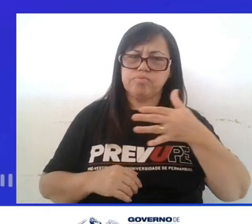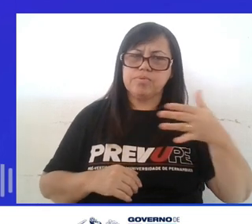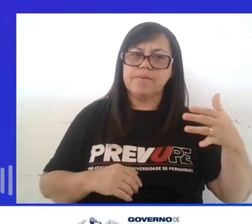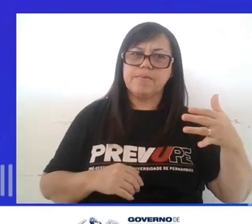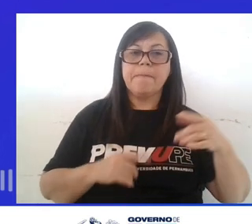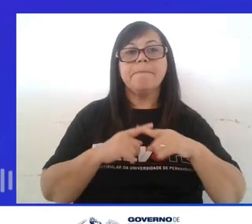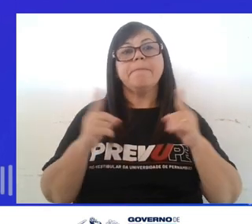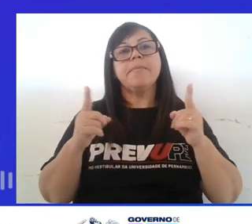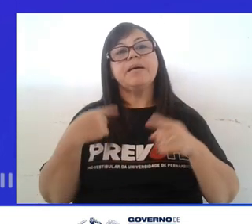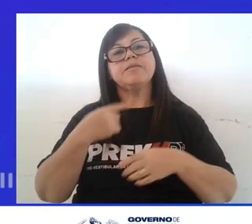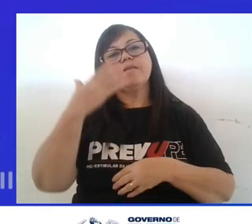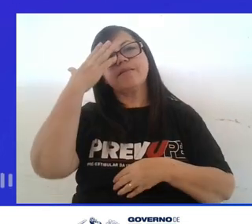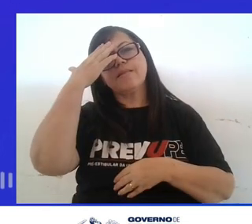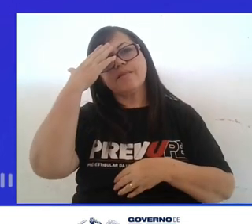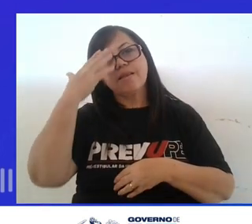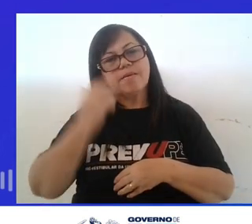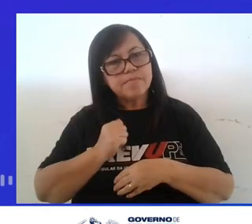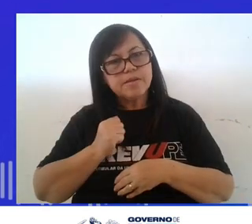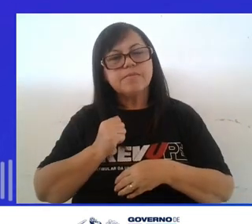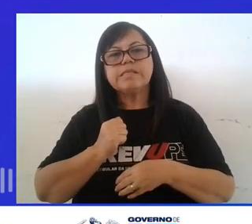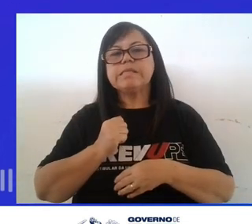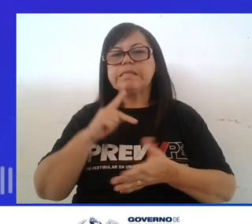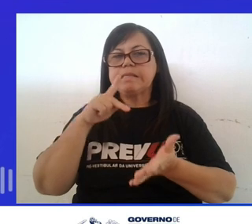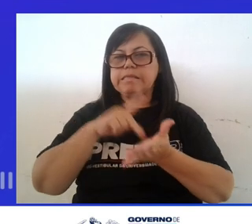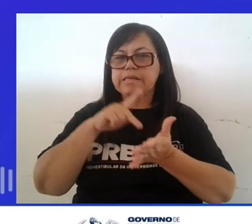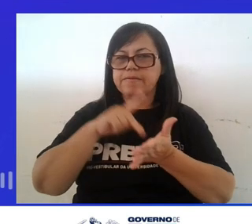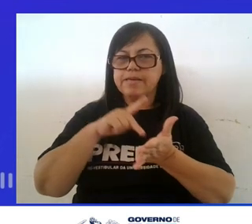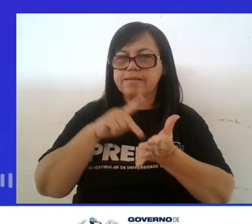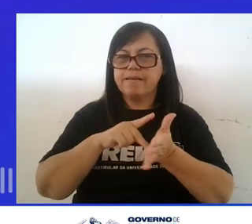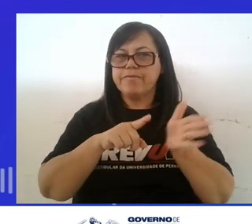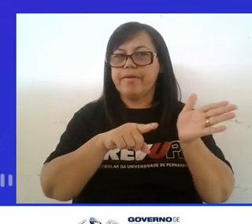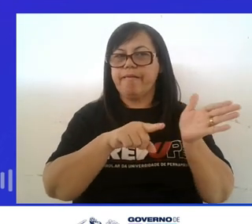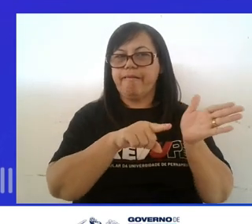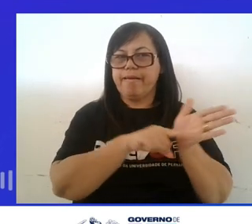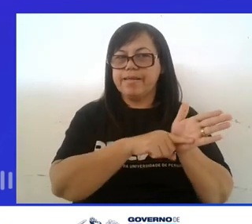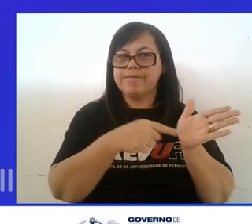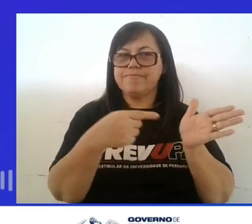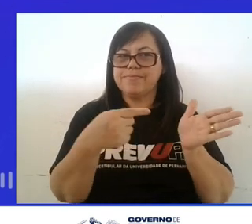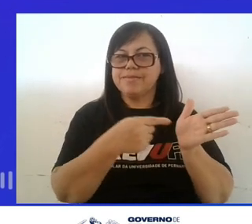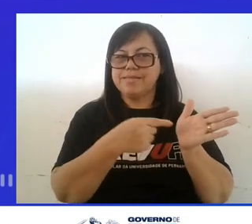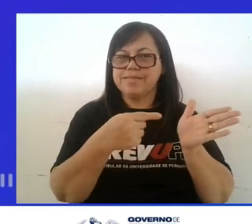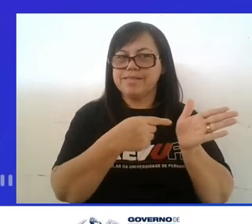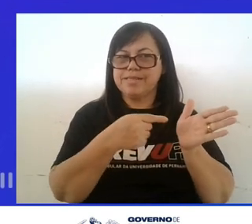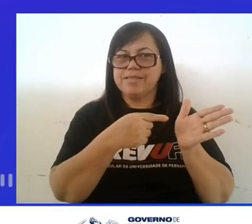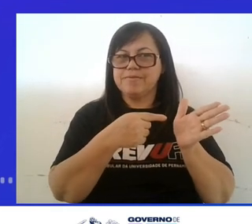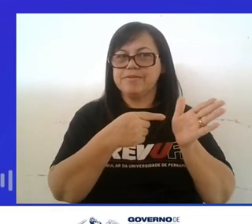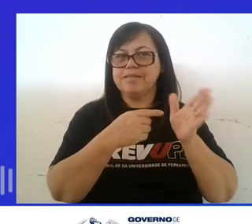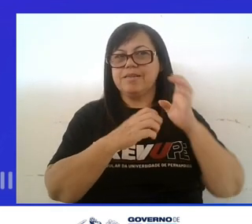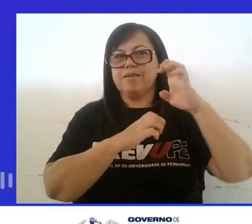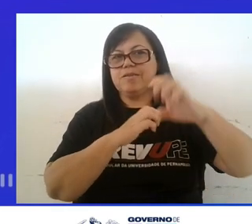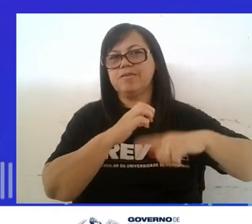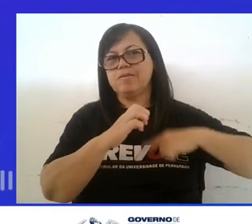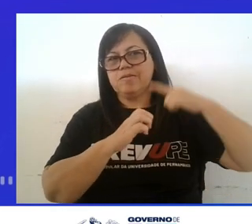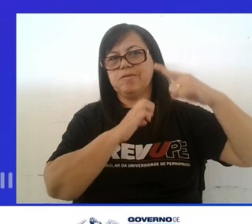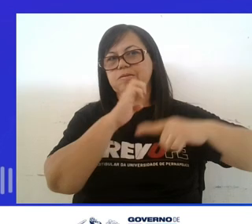Mesmo a gente sabendo que, na verdade, os portadores de carga são negativos, no caso, os elétrons, e se